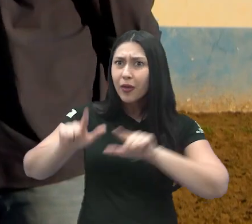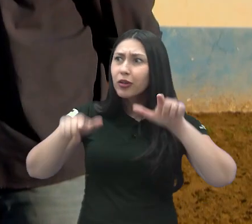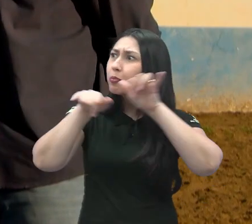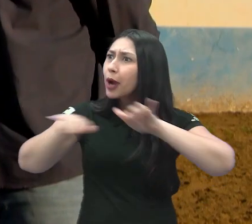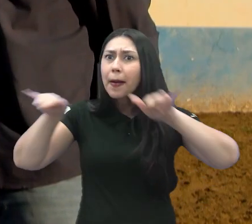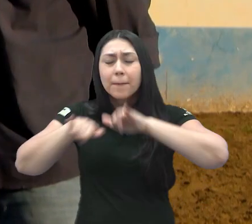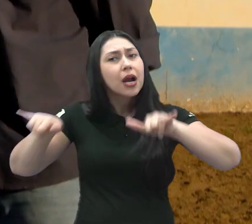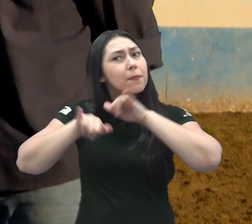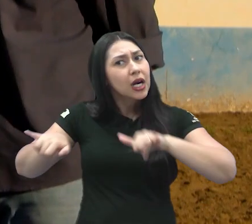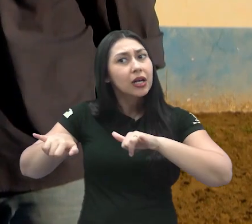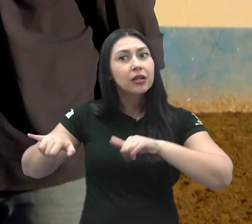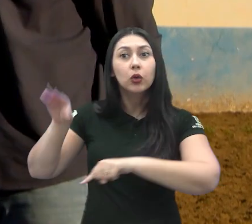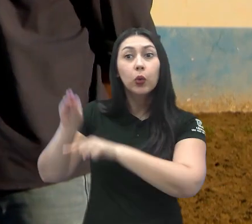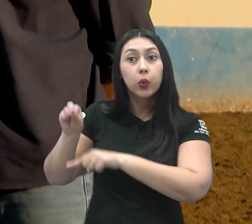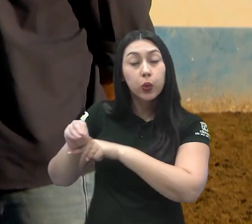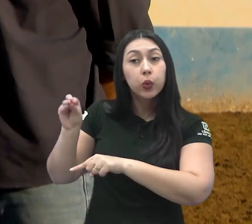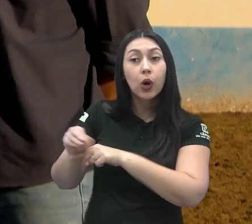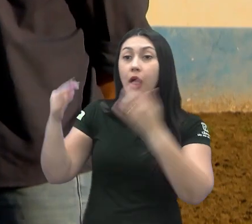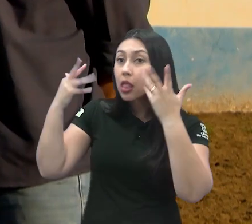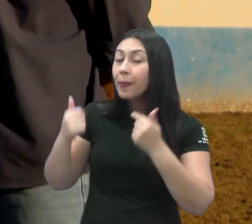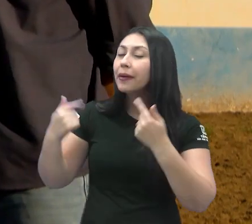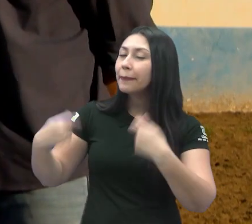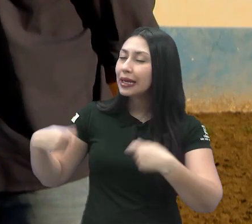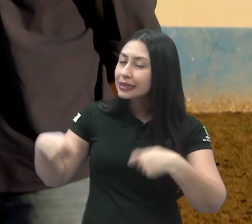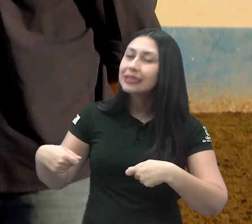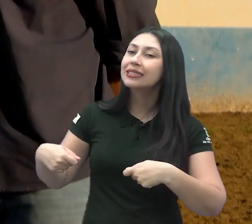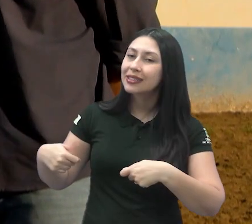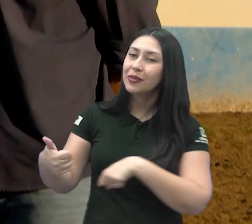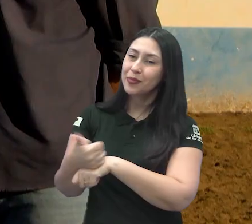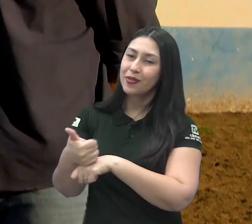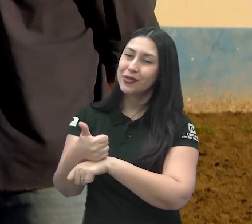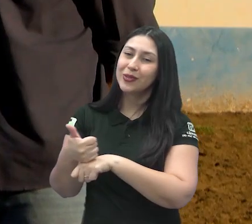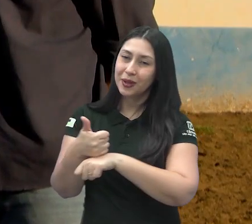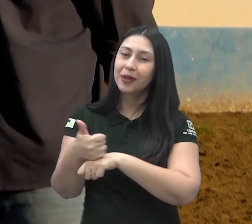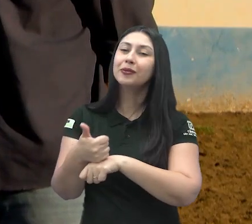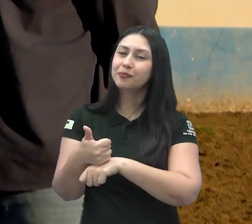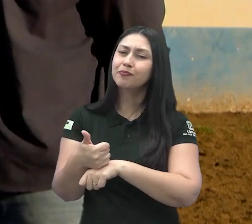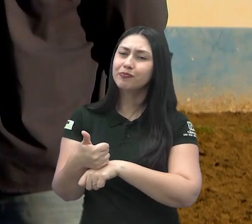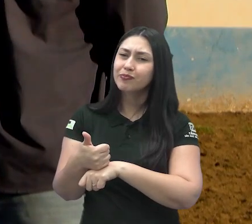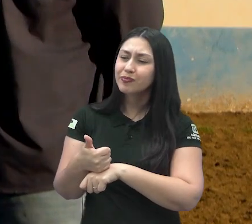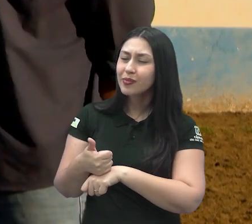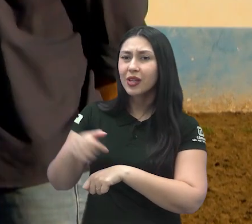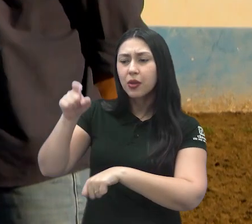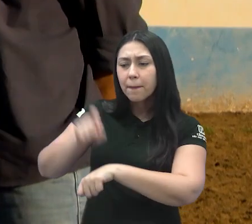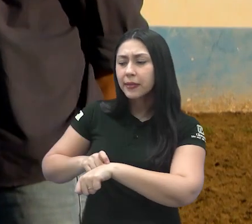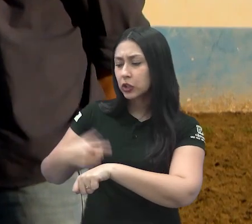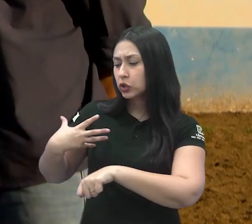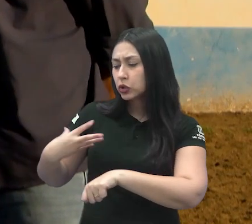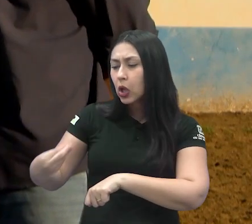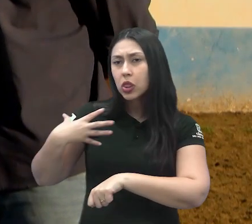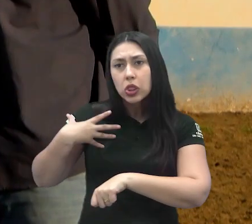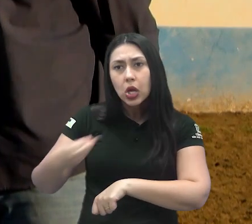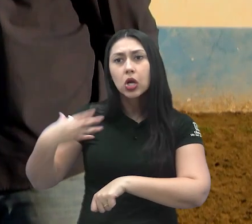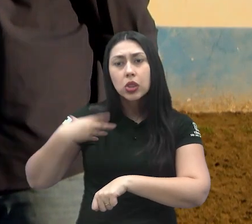animal, independente de qual seja, o zootecnista consegue atuar. E ele faz, né, desde a reprodução até a produção de